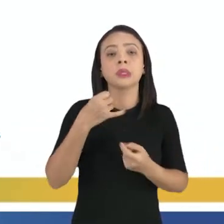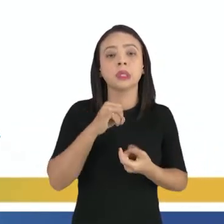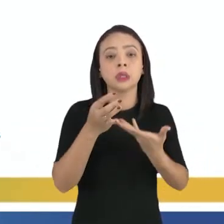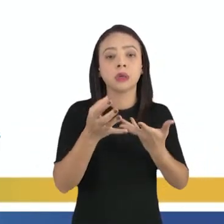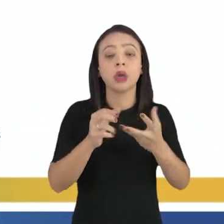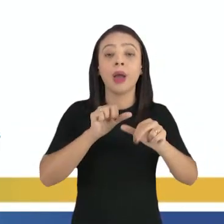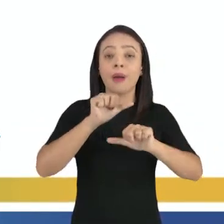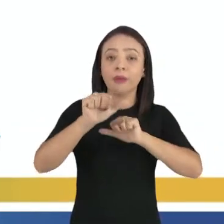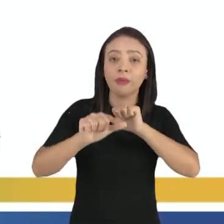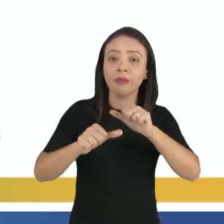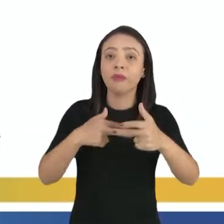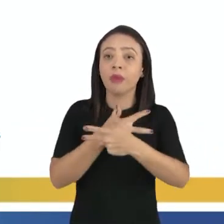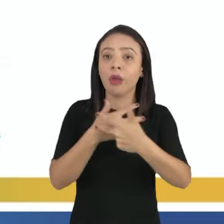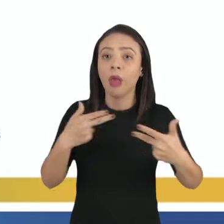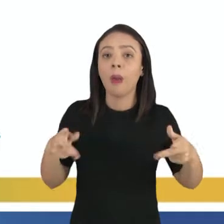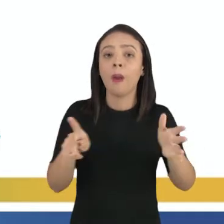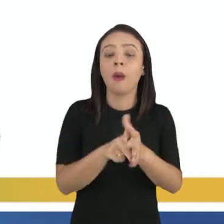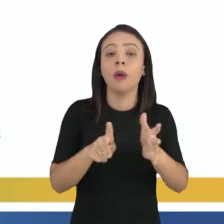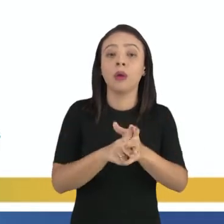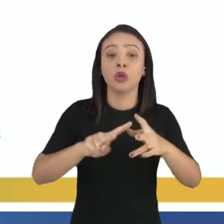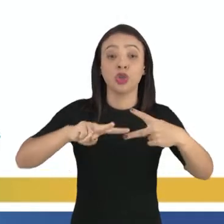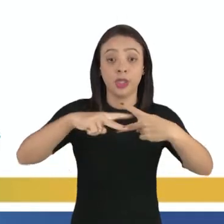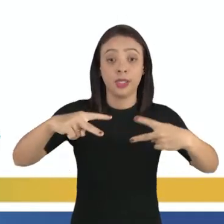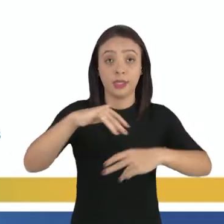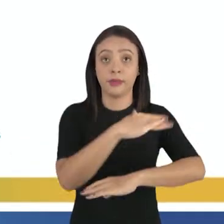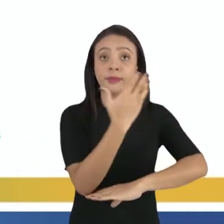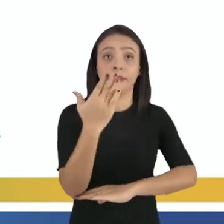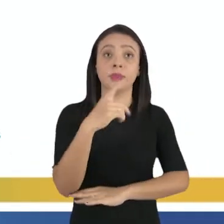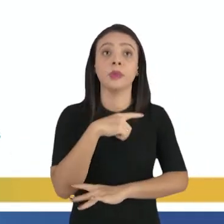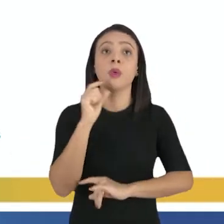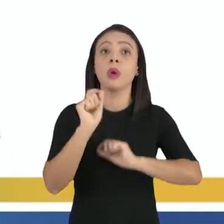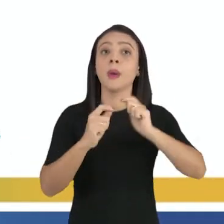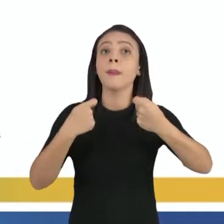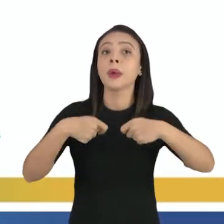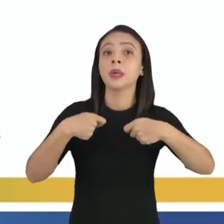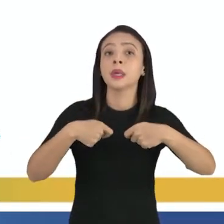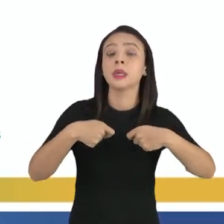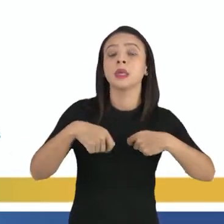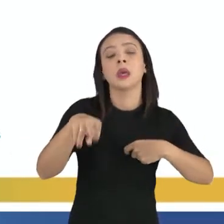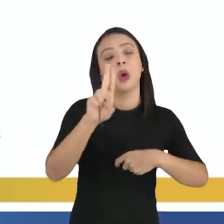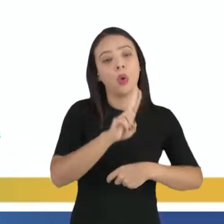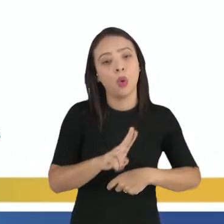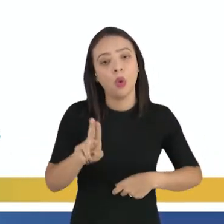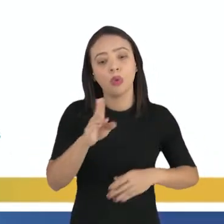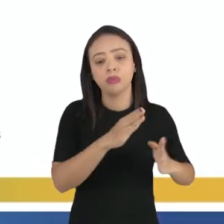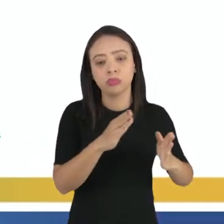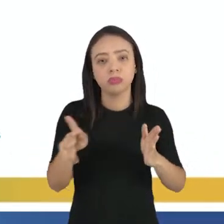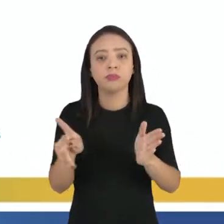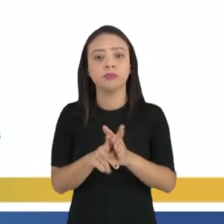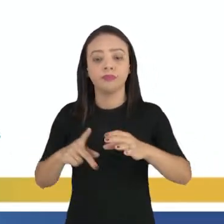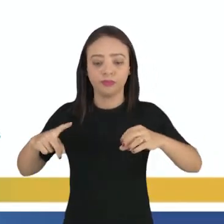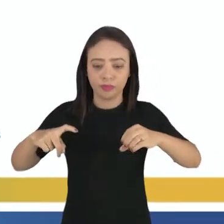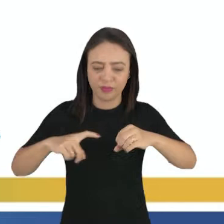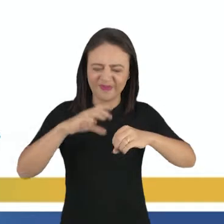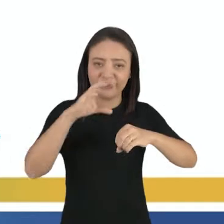a variabilidade genética dessas plantas, o que a gente faz? A gente utiliza no processo de